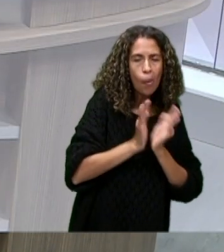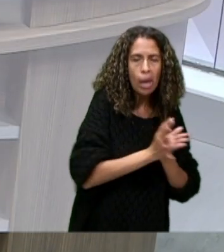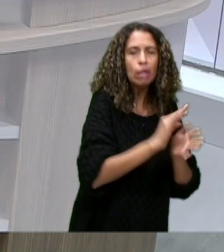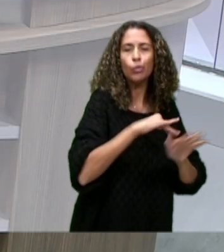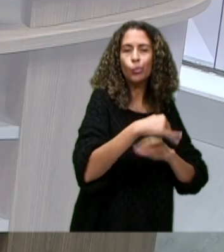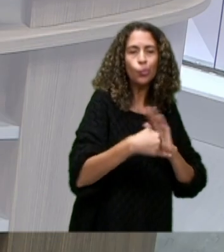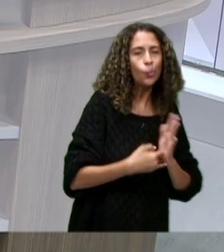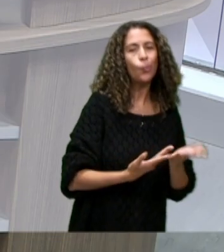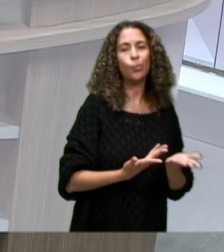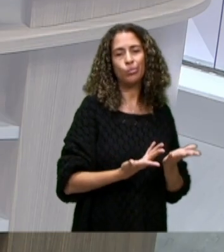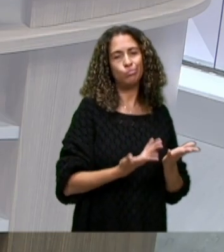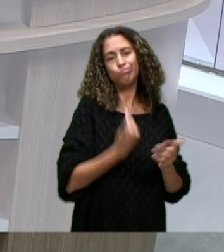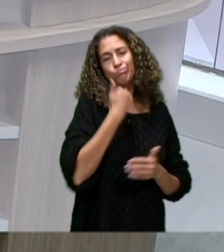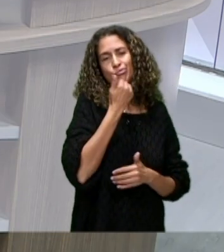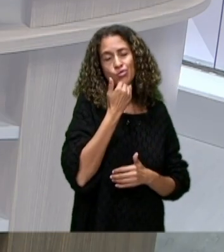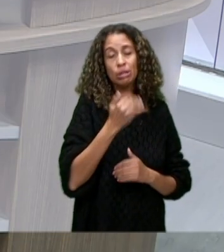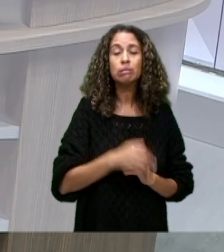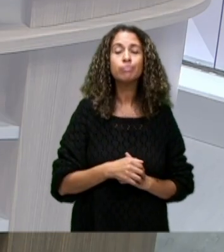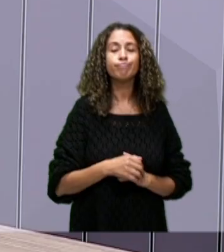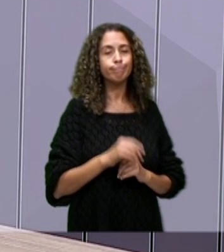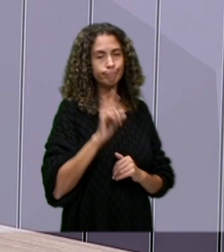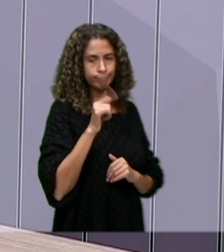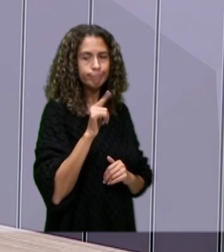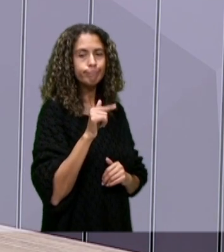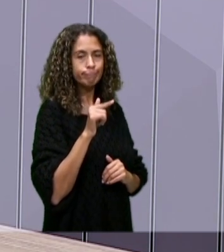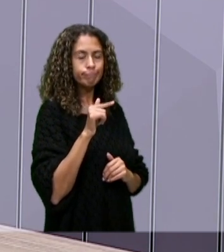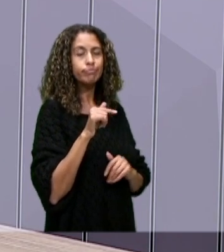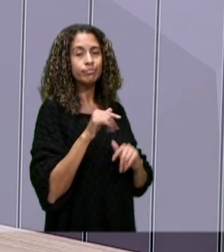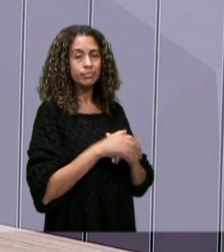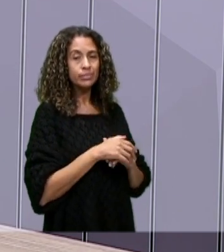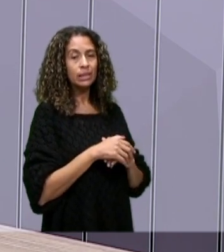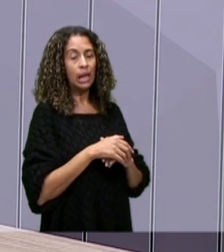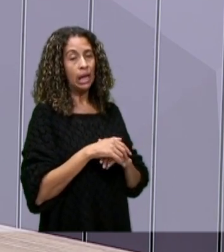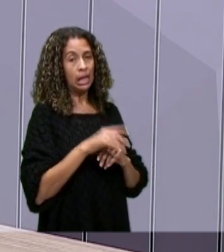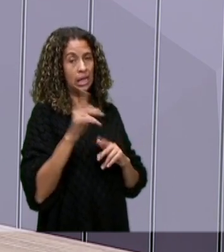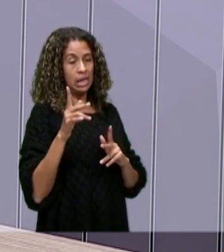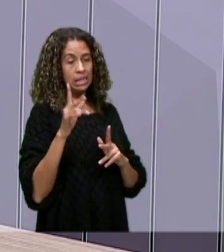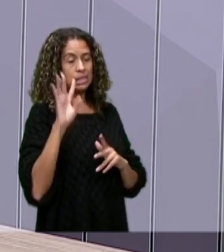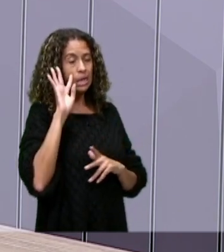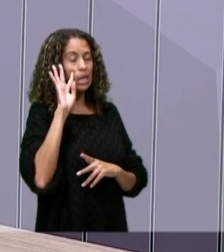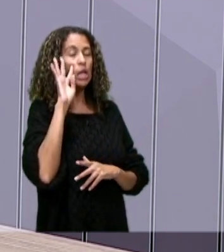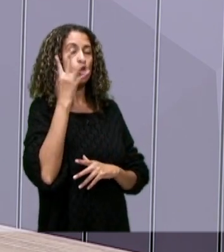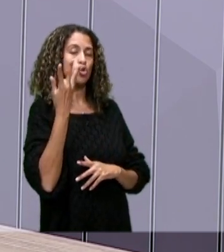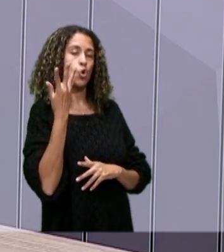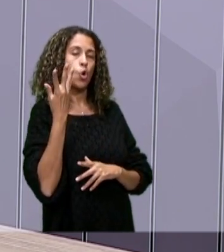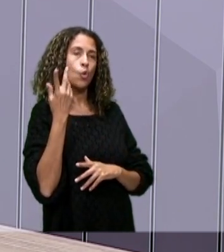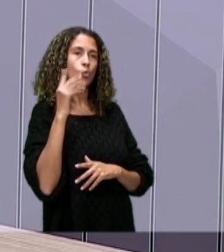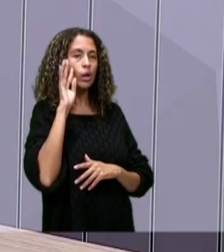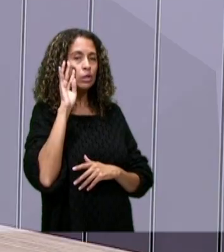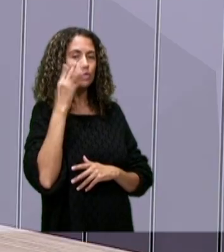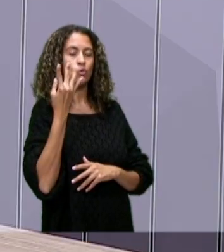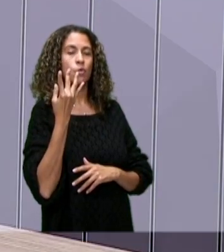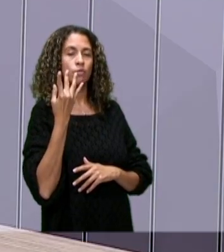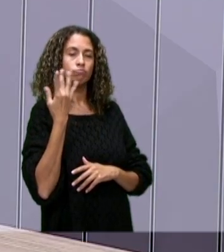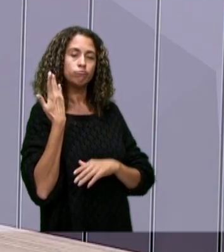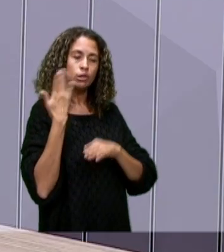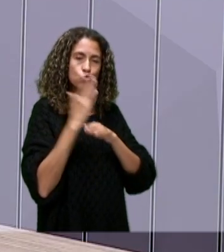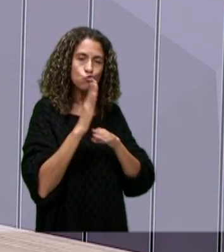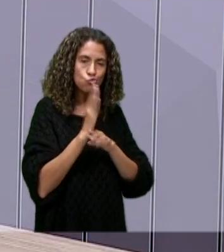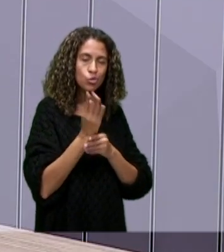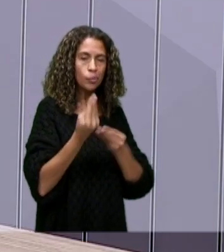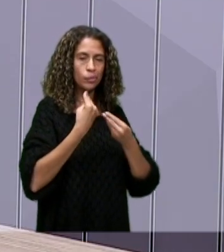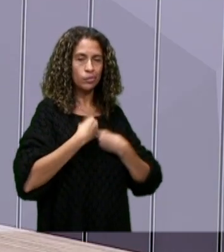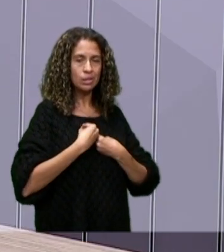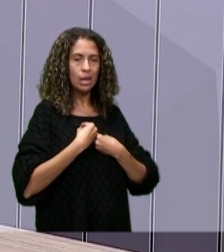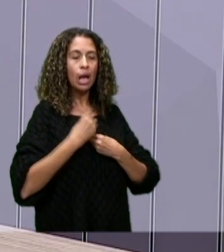mais... E às vezes até aquelas que são soluções, entre aspas, que a indústria traz, vamos trazer